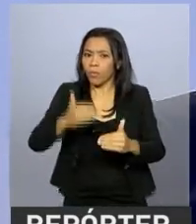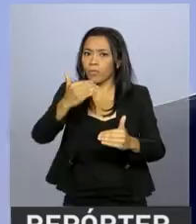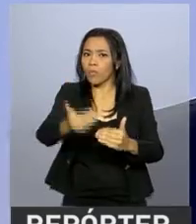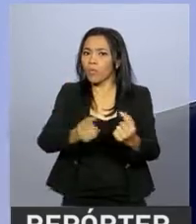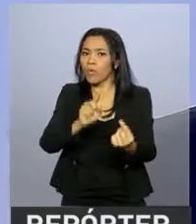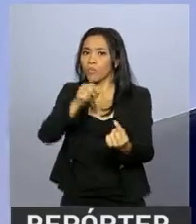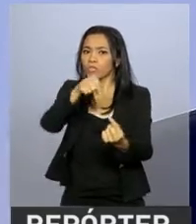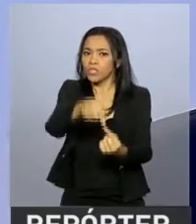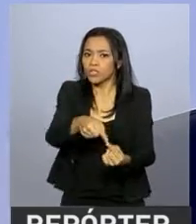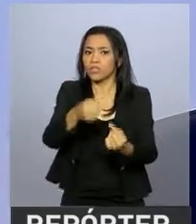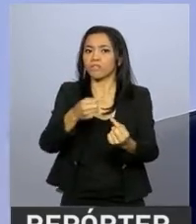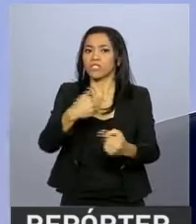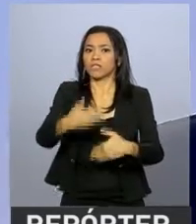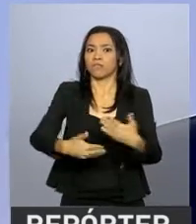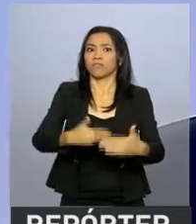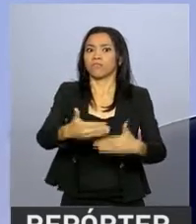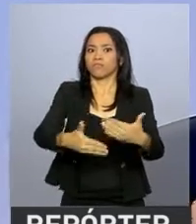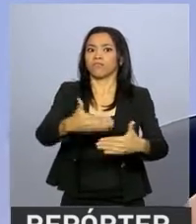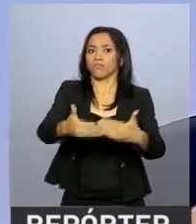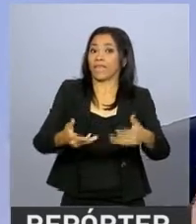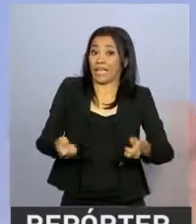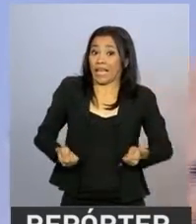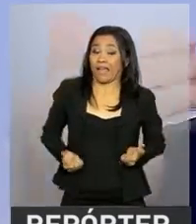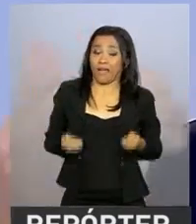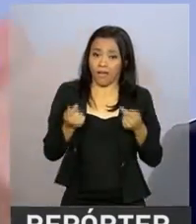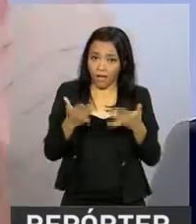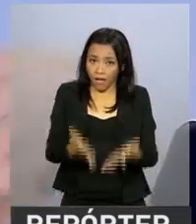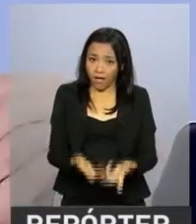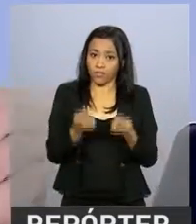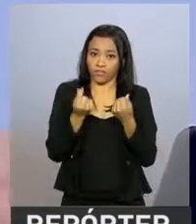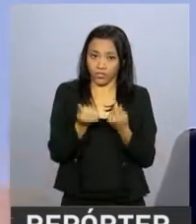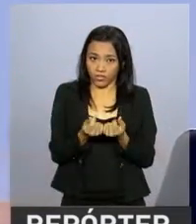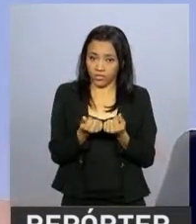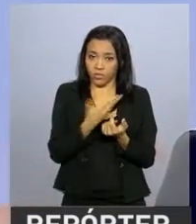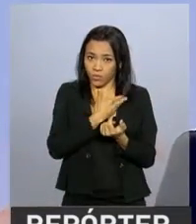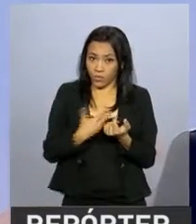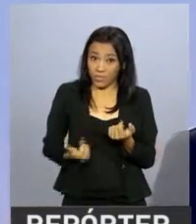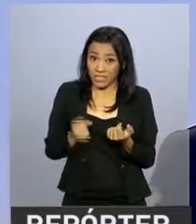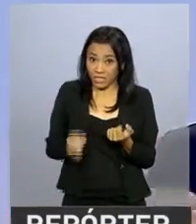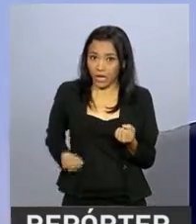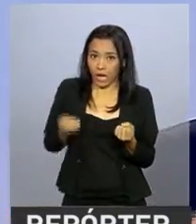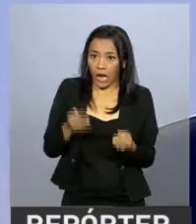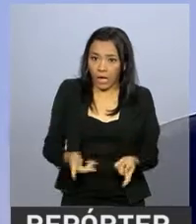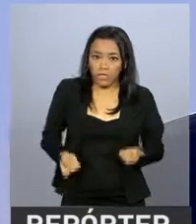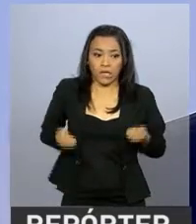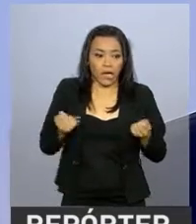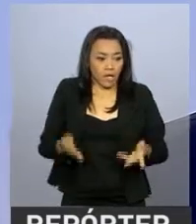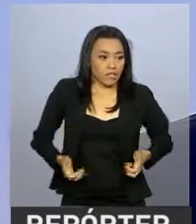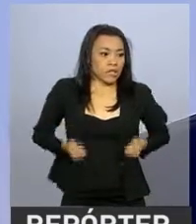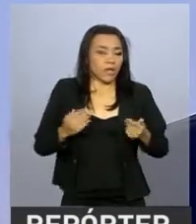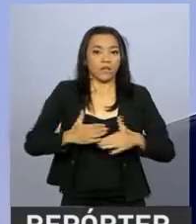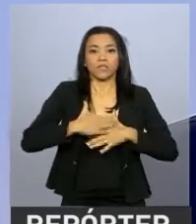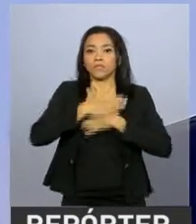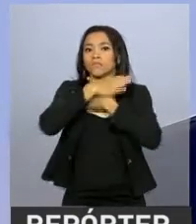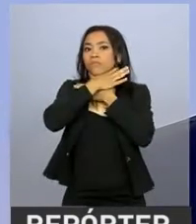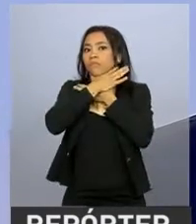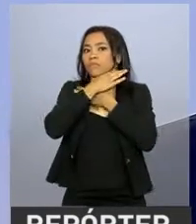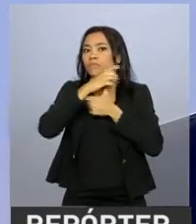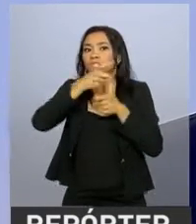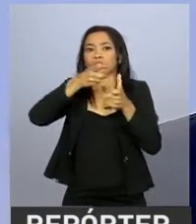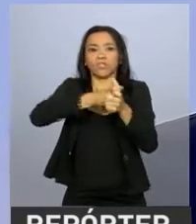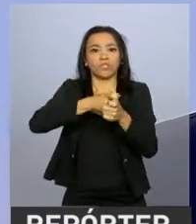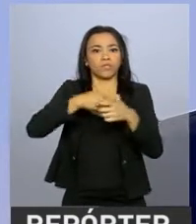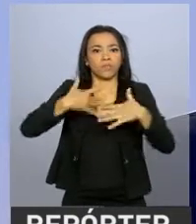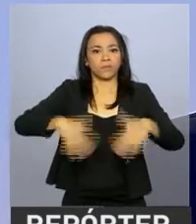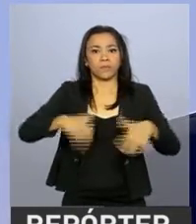crescimento de gastos que caso continuasse seria insustentável porque as